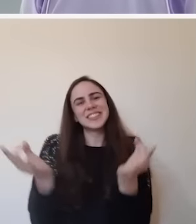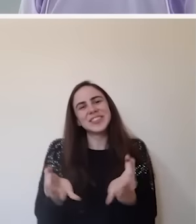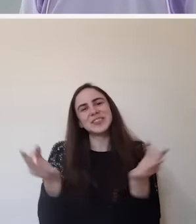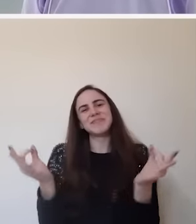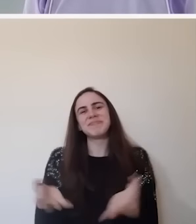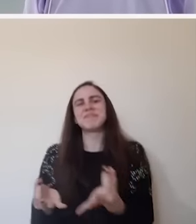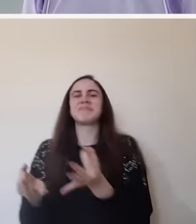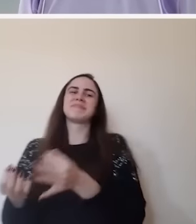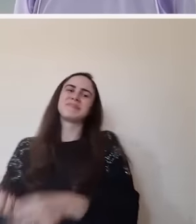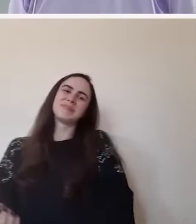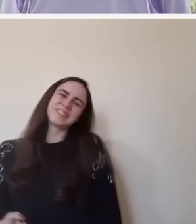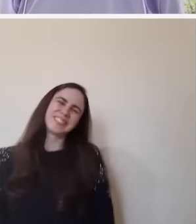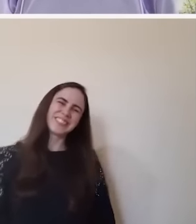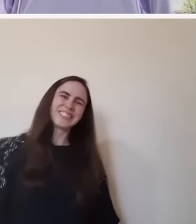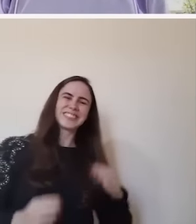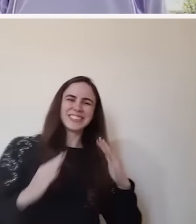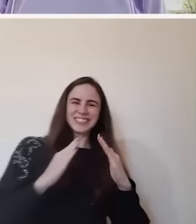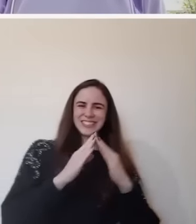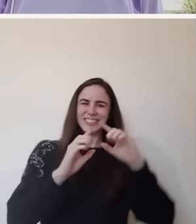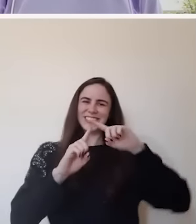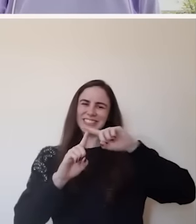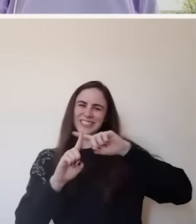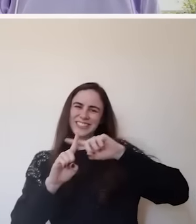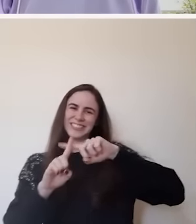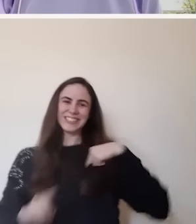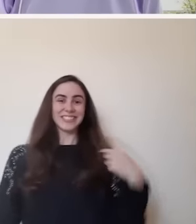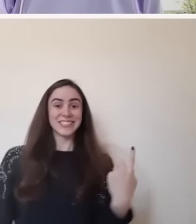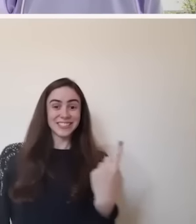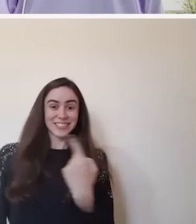perfeição como a